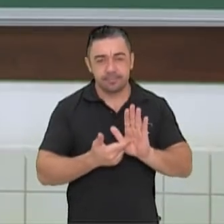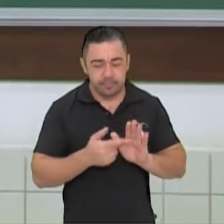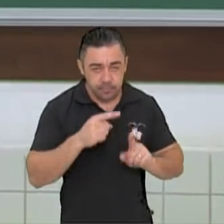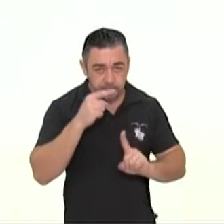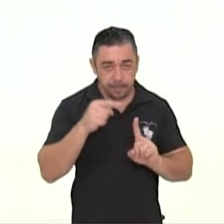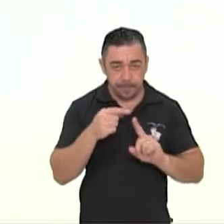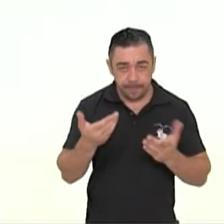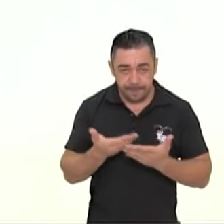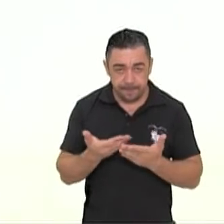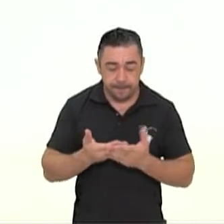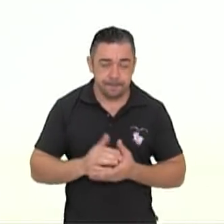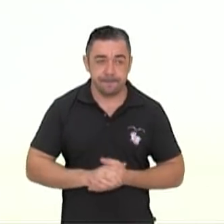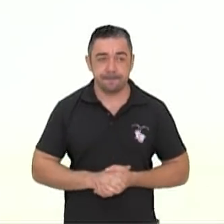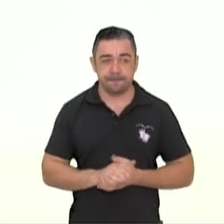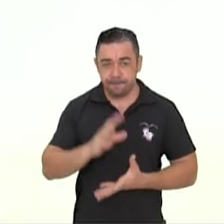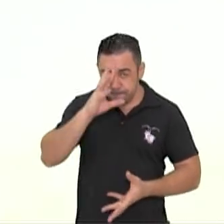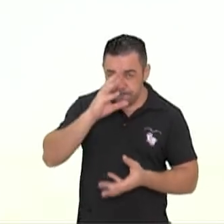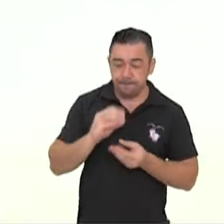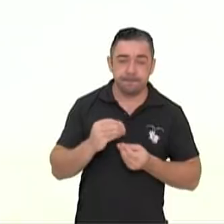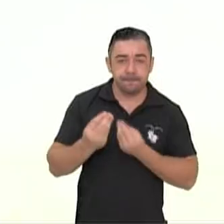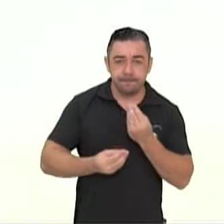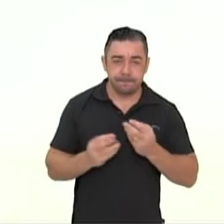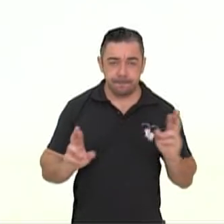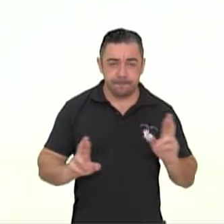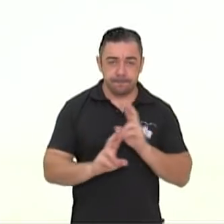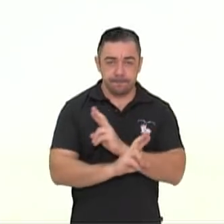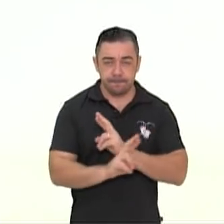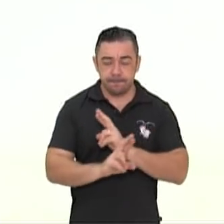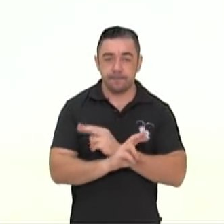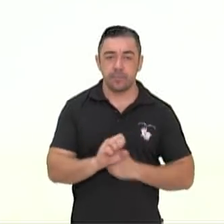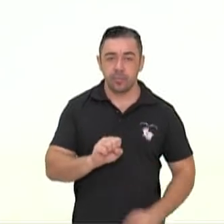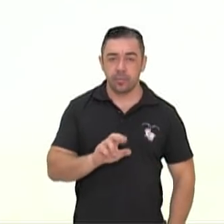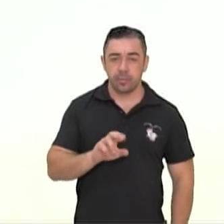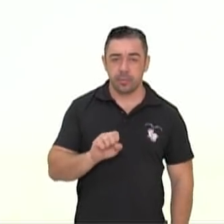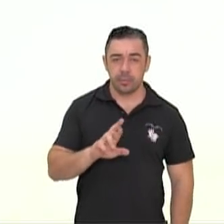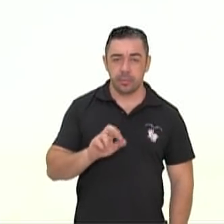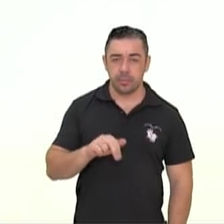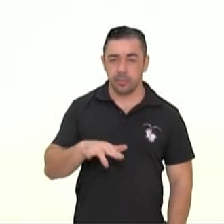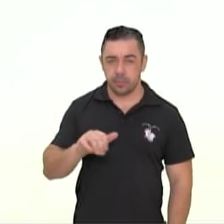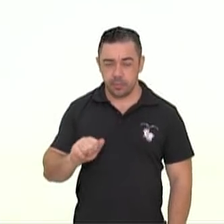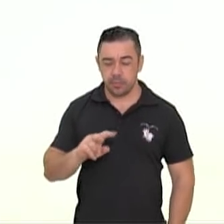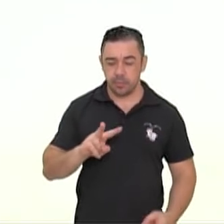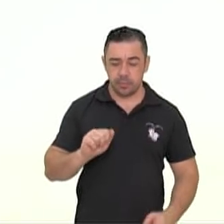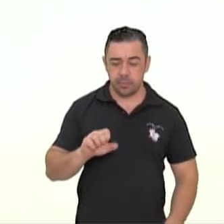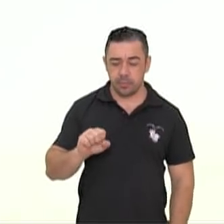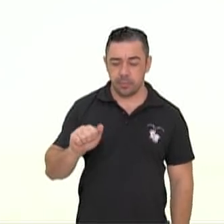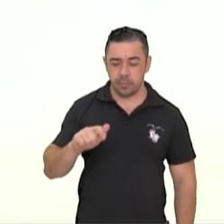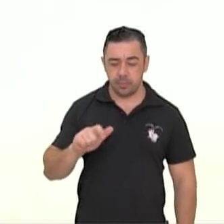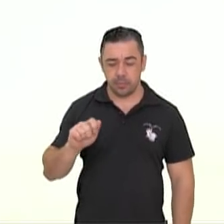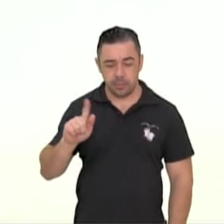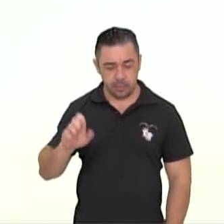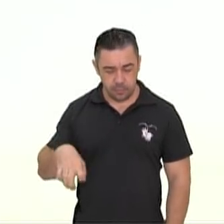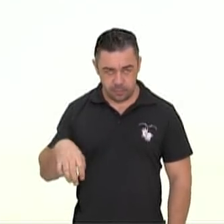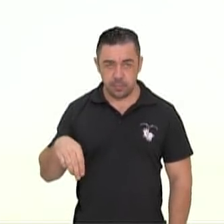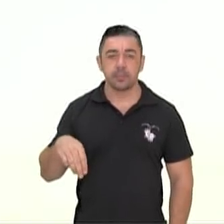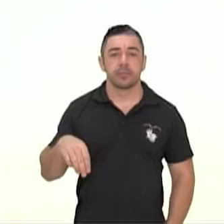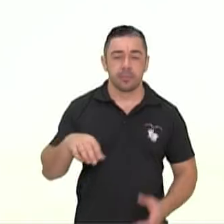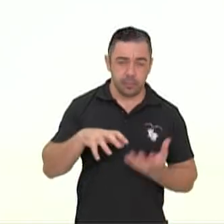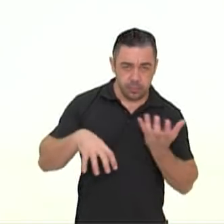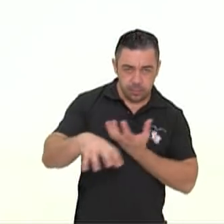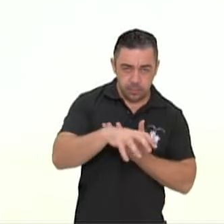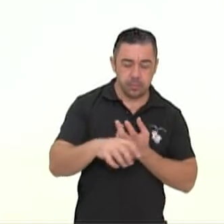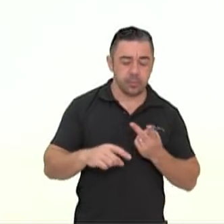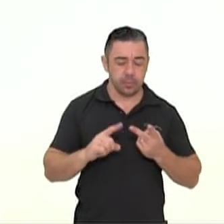da nossa aula. Compreender a relação de suzerania e vassalagem do feudalismo. Entender a relação servil do sistema de